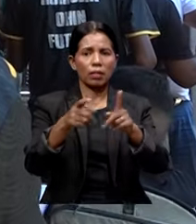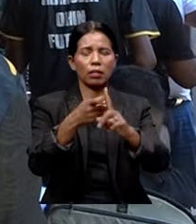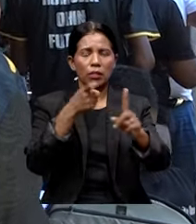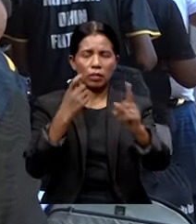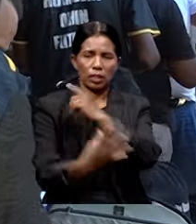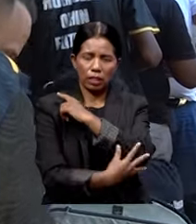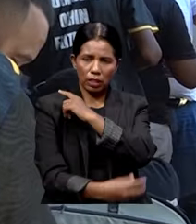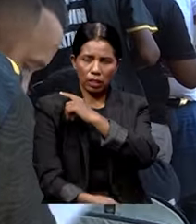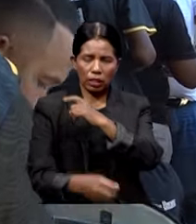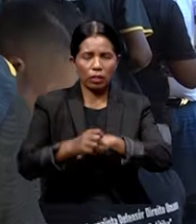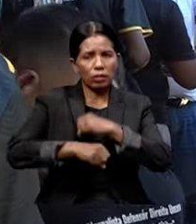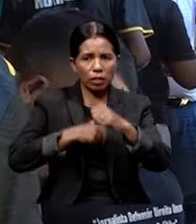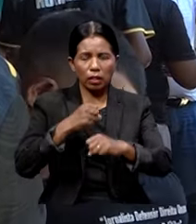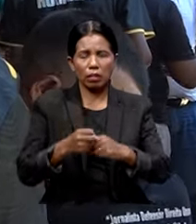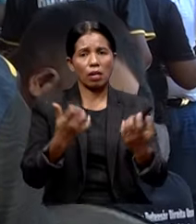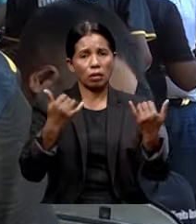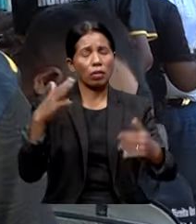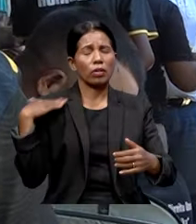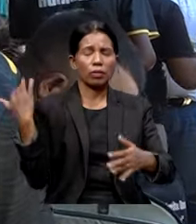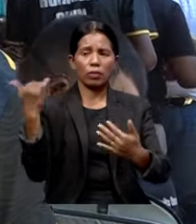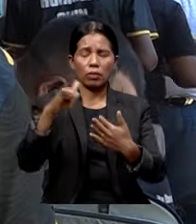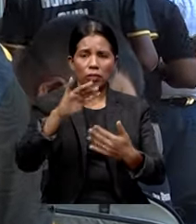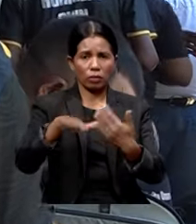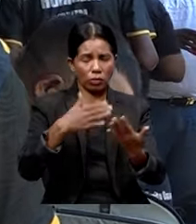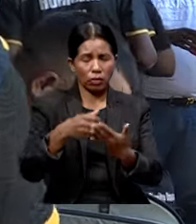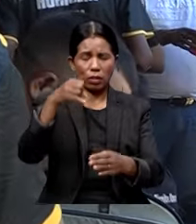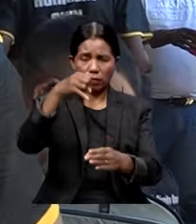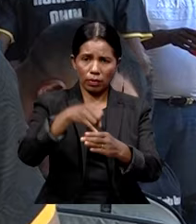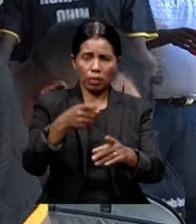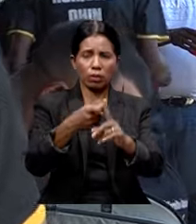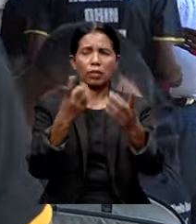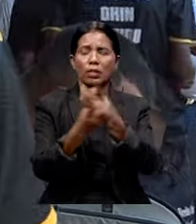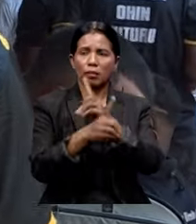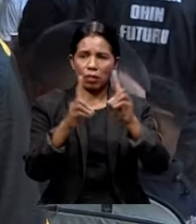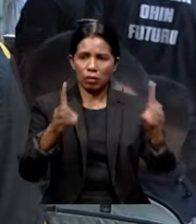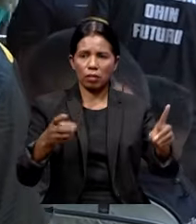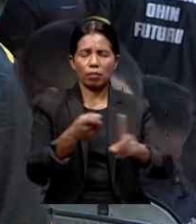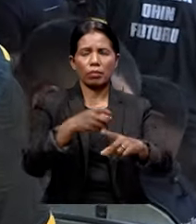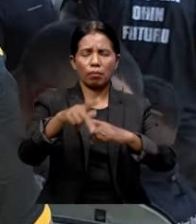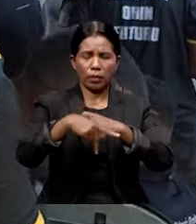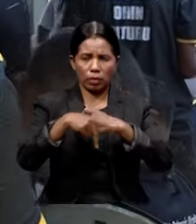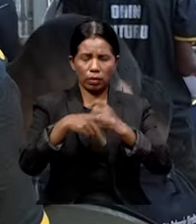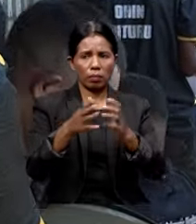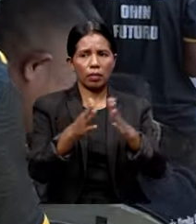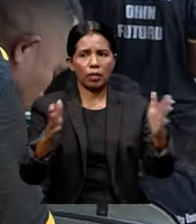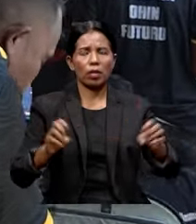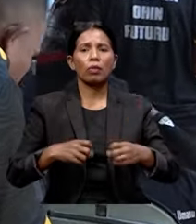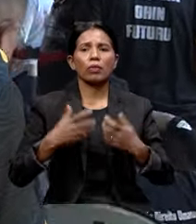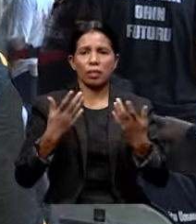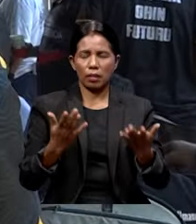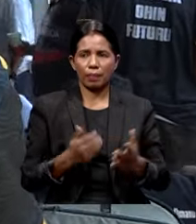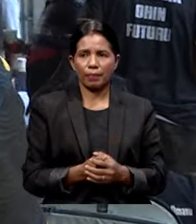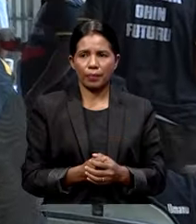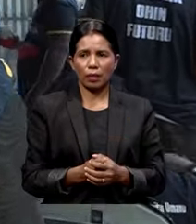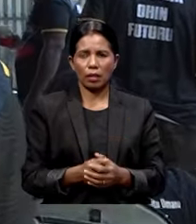Mukit. Ao Lorong, jovem, tudo se envolvimento, liu-se democracia, liu-se partido OIN. A tu OINSA, a